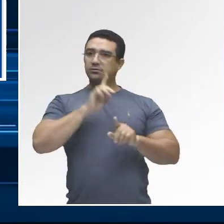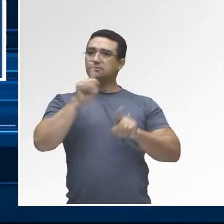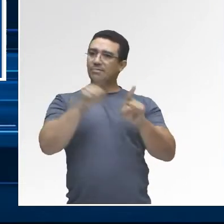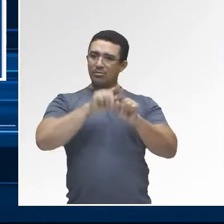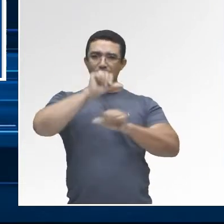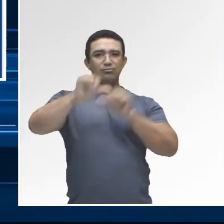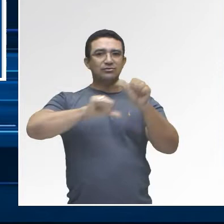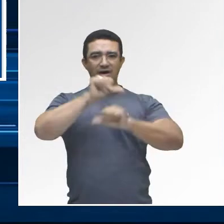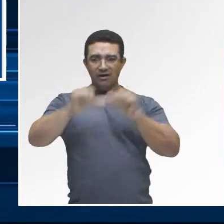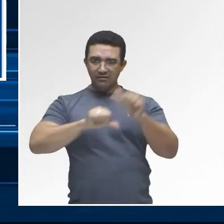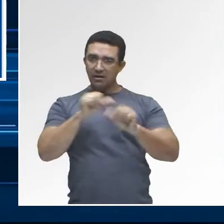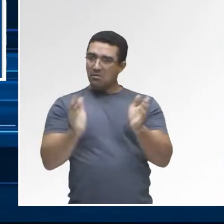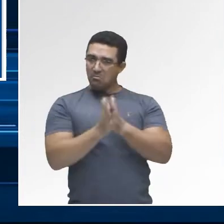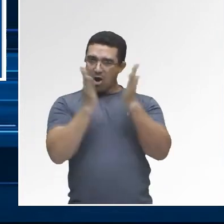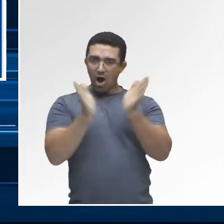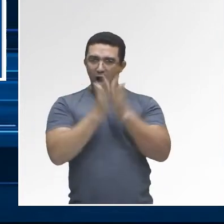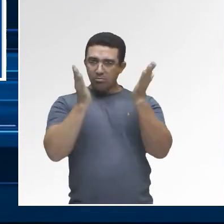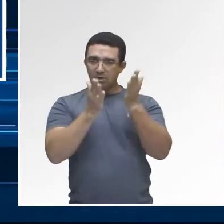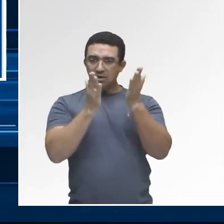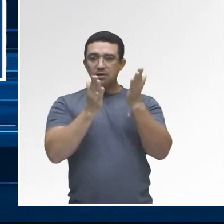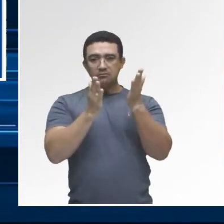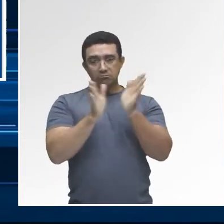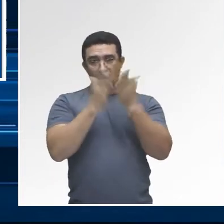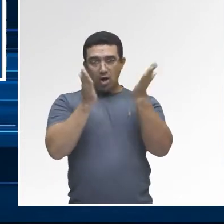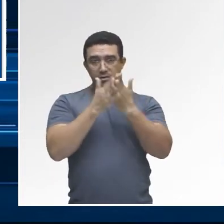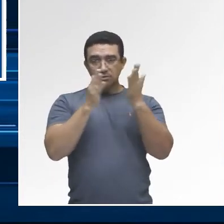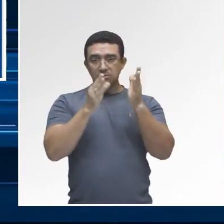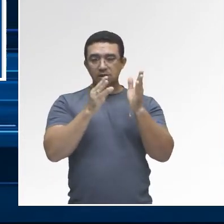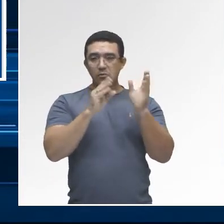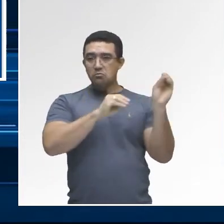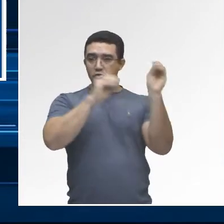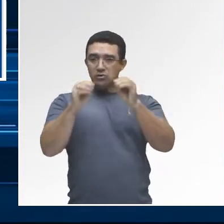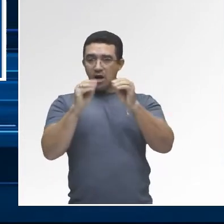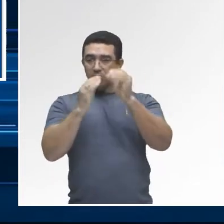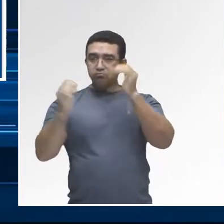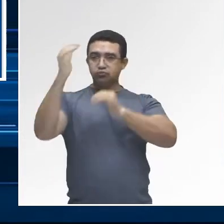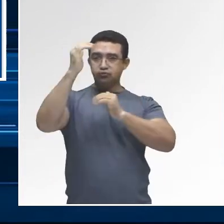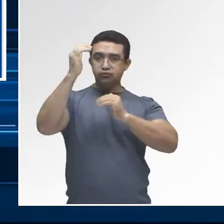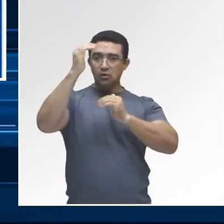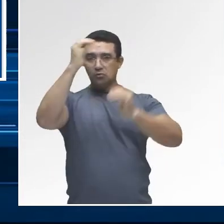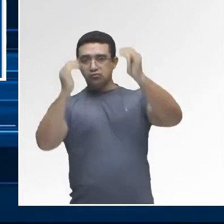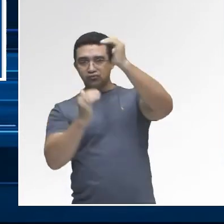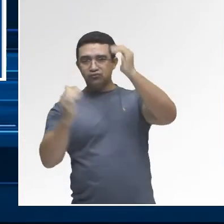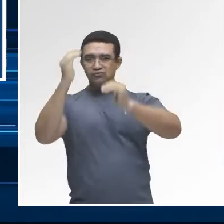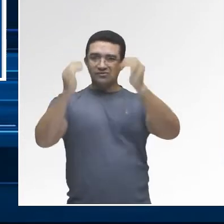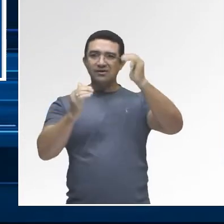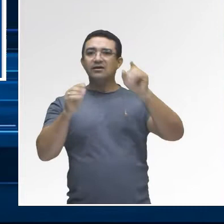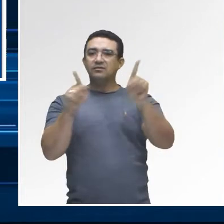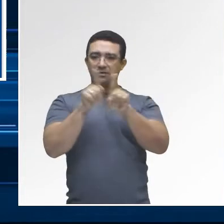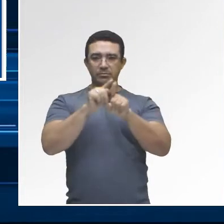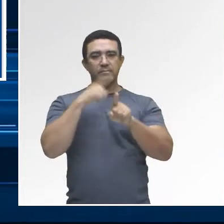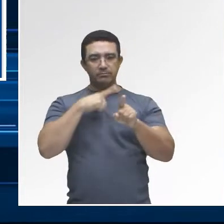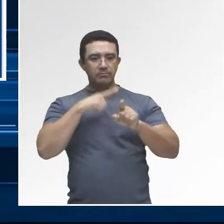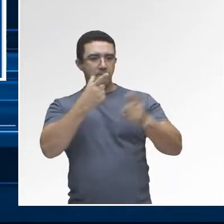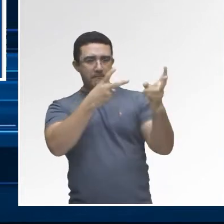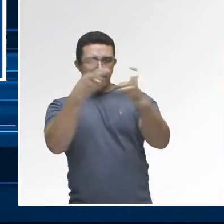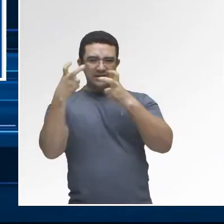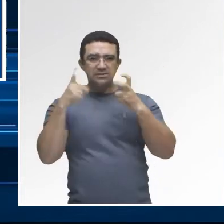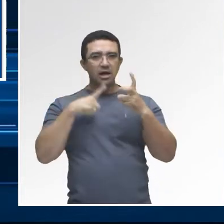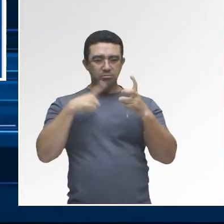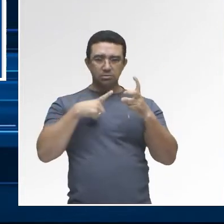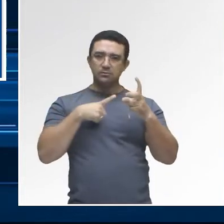cair, ser rico e de repente ir para uma classe social mais baixa. Então a gente vai perceber essa mobilidade dentro da